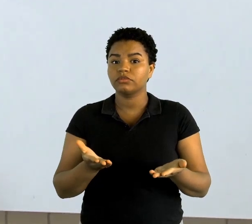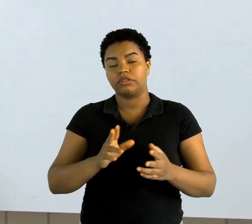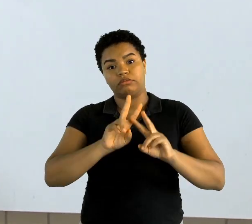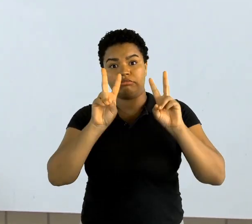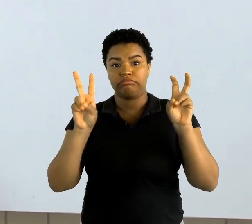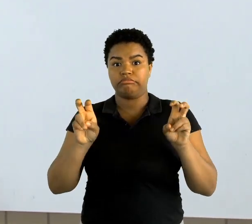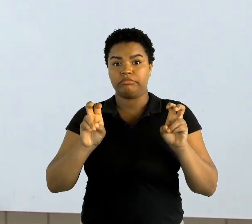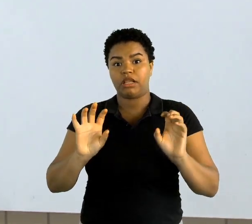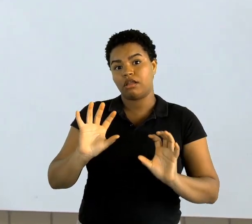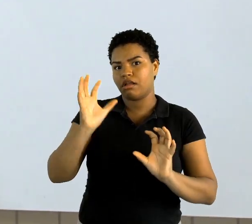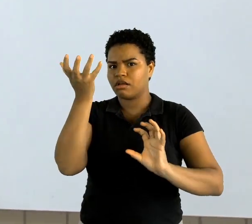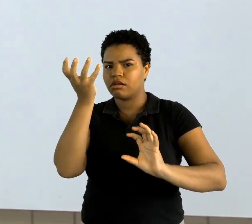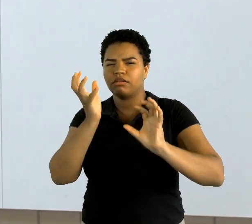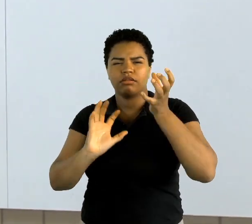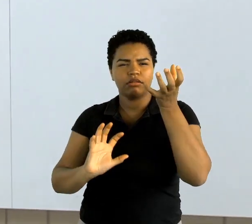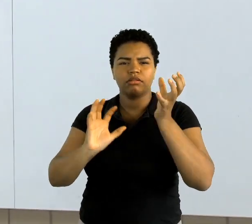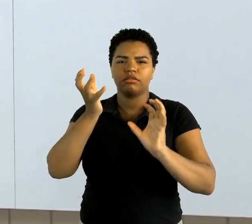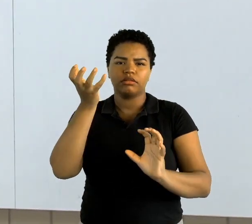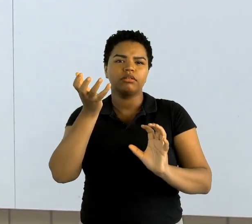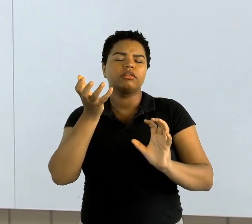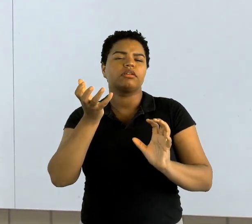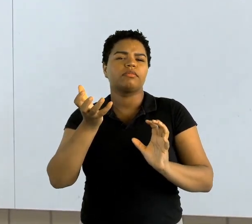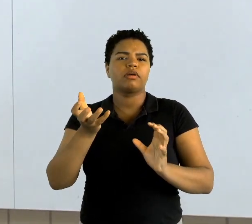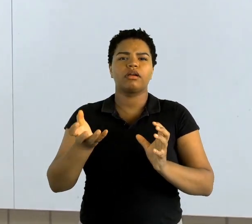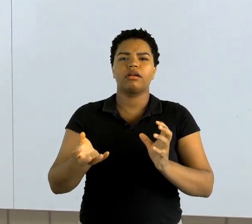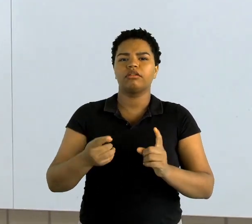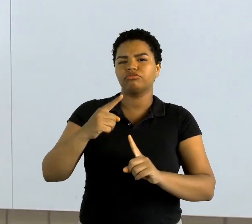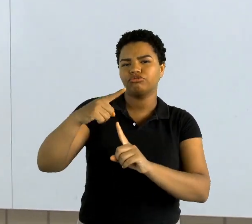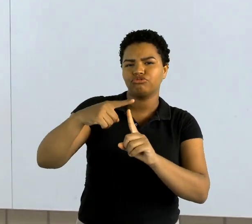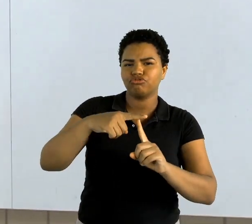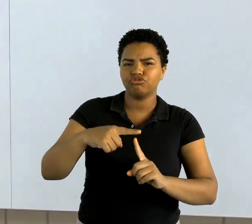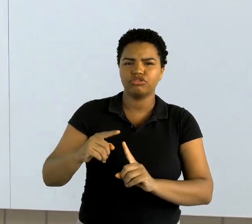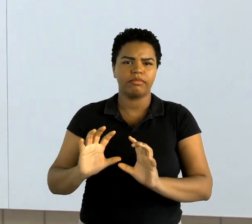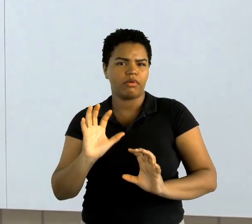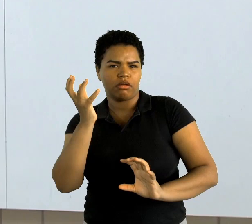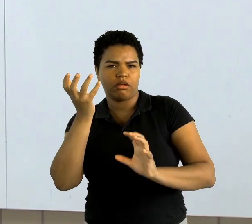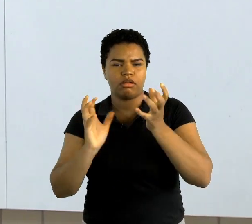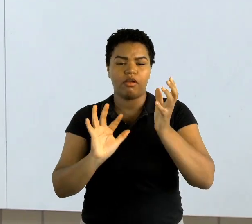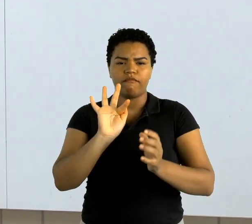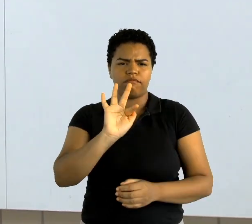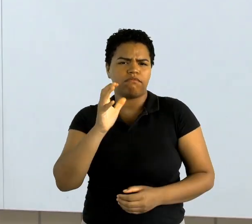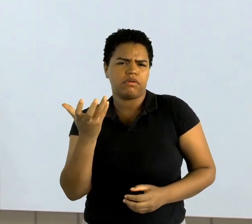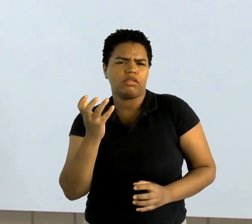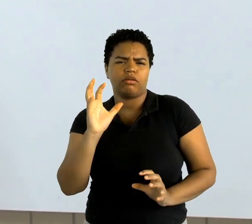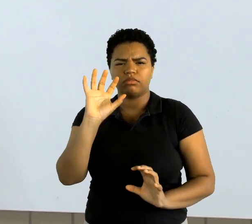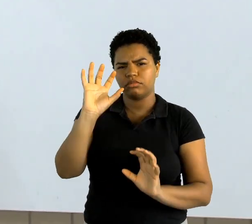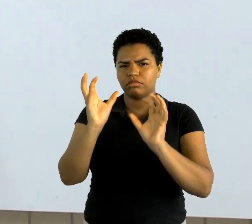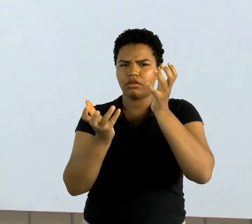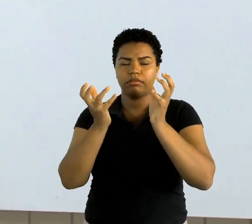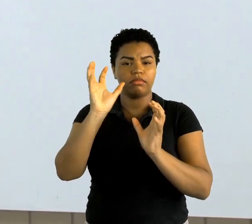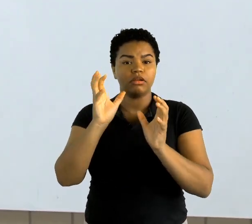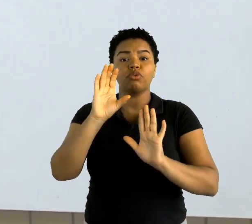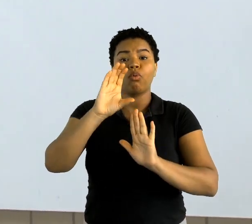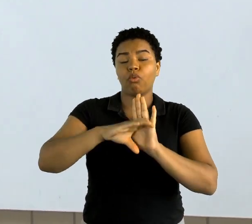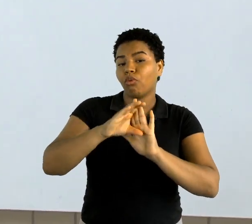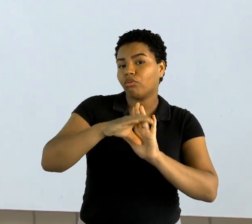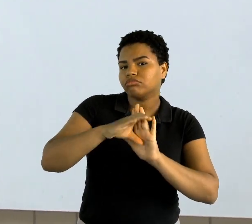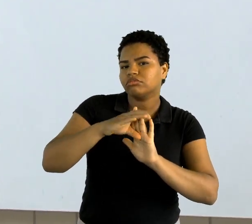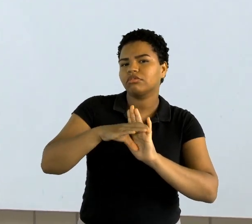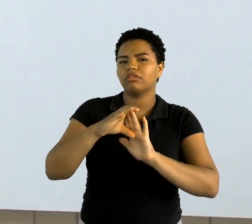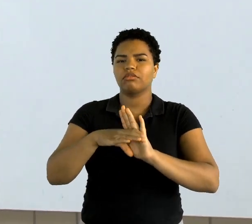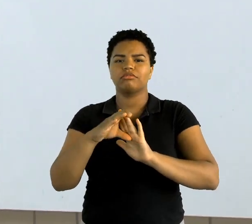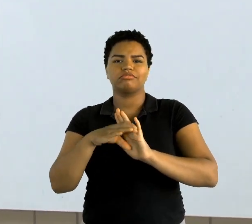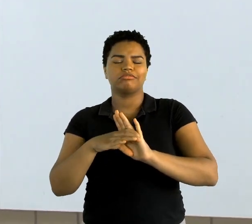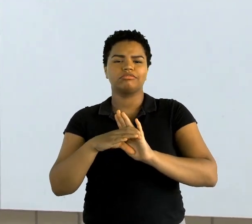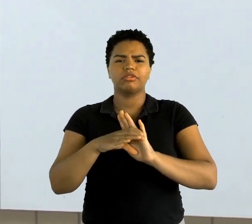clima, aspectos climáticos, os fenômenos climáticos, alguns conceitos e muitas coisas que vocês veem